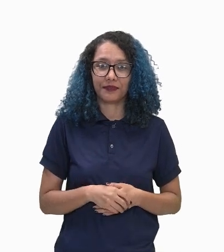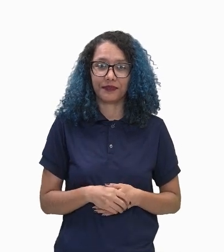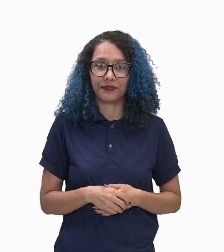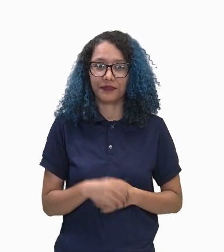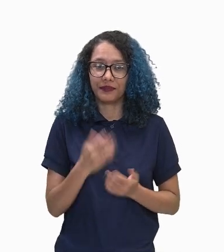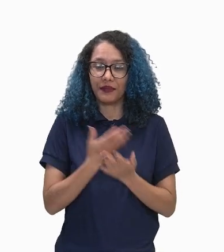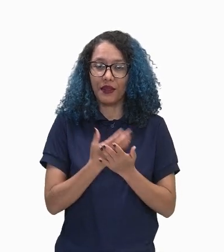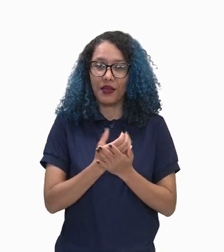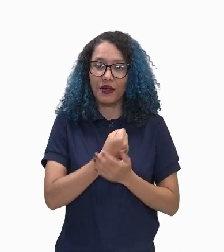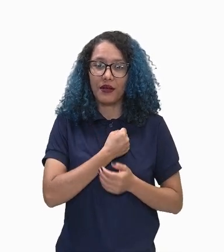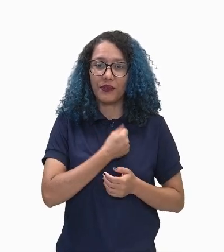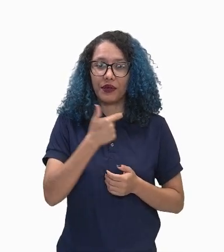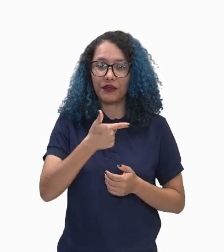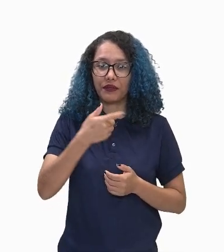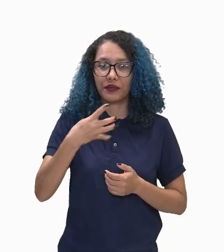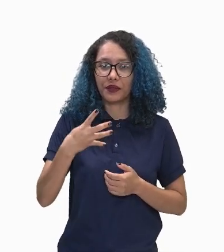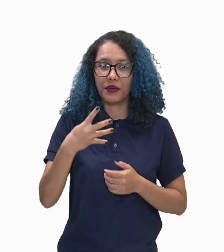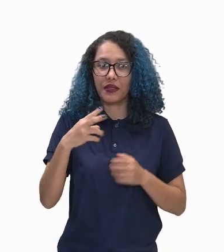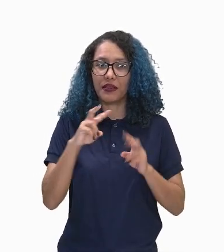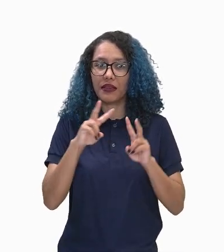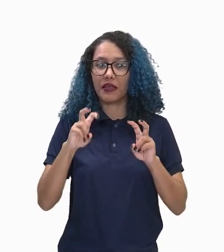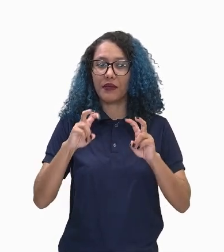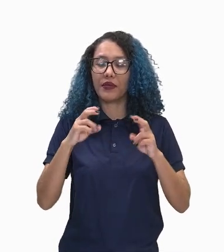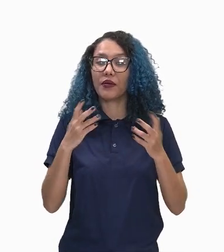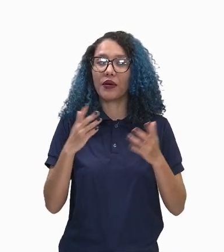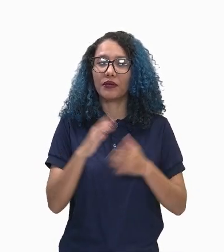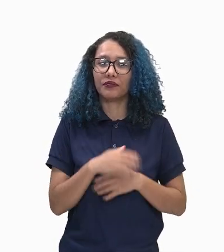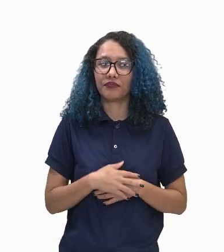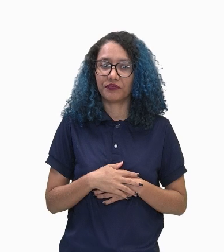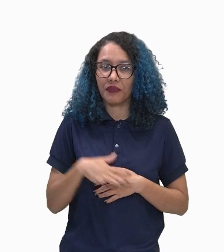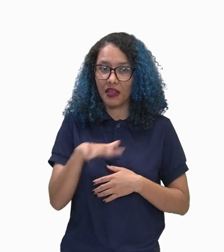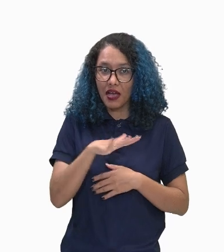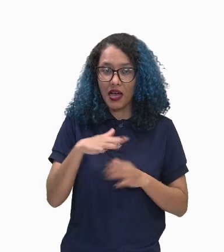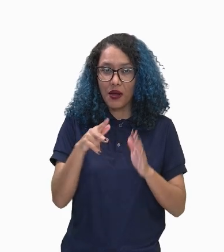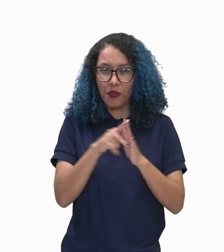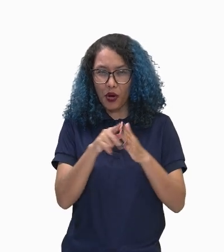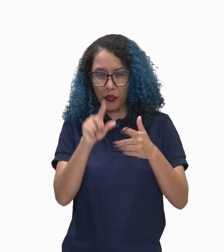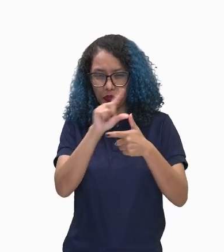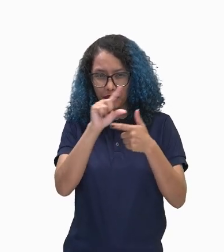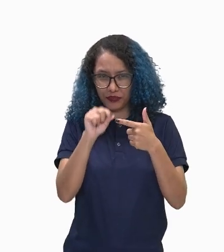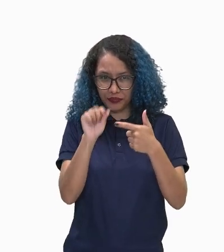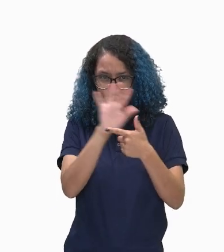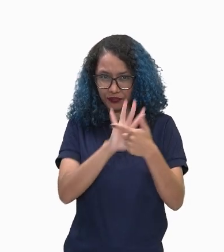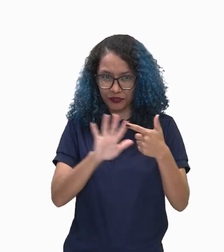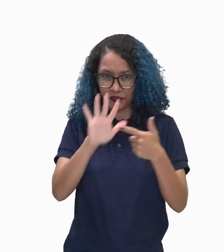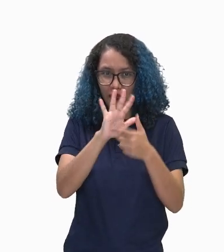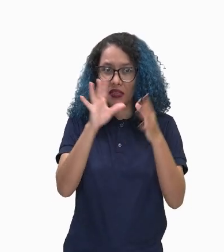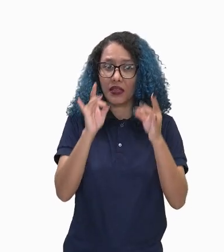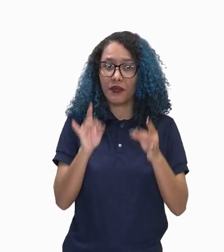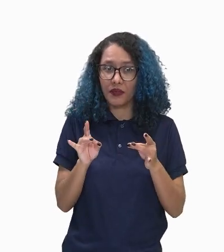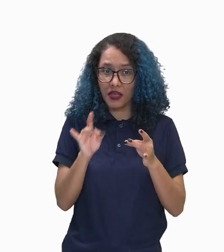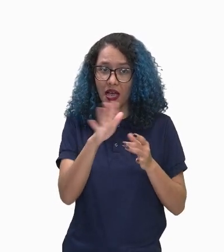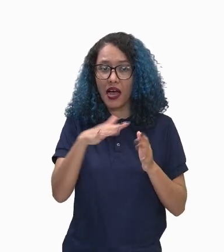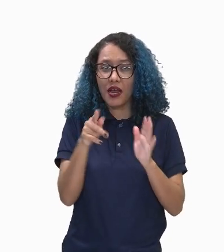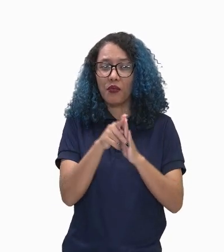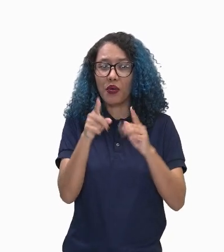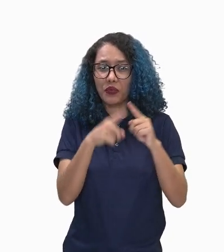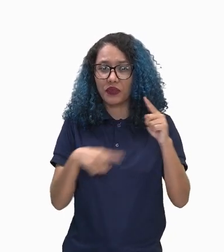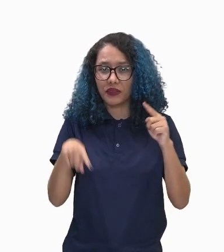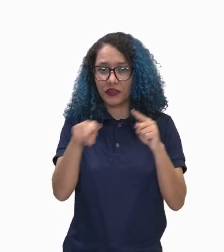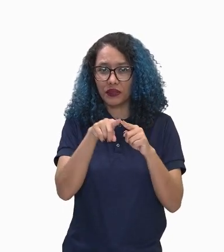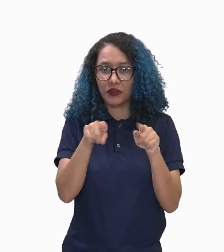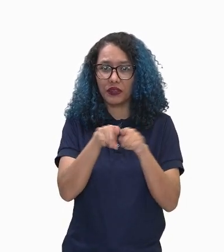Aula de número 24, objeto de conhecimento, área de figuras planas, detalhamento, área do círculo